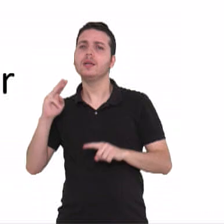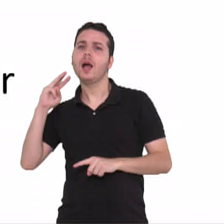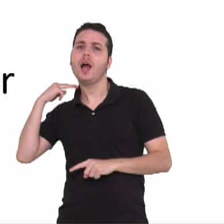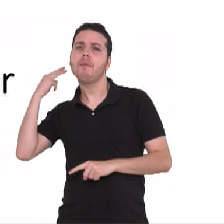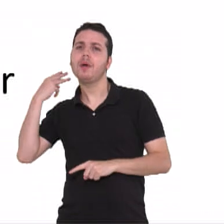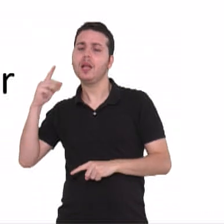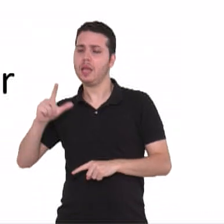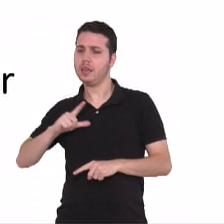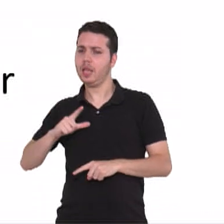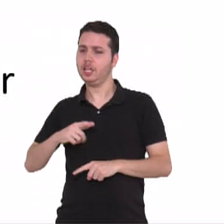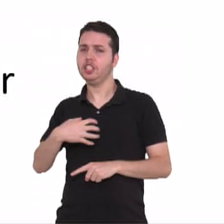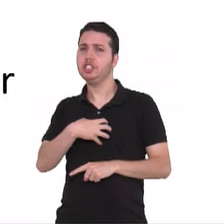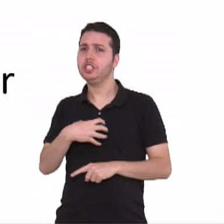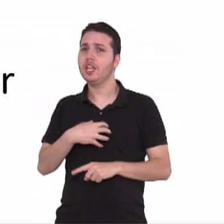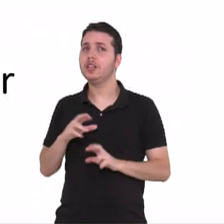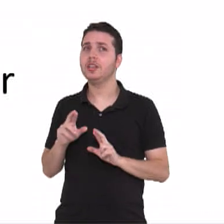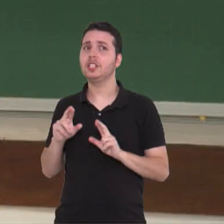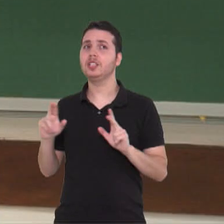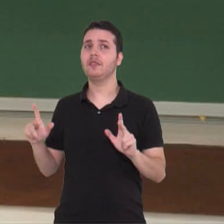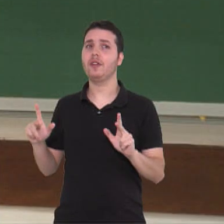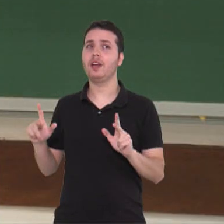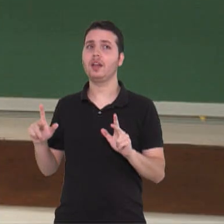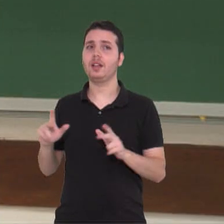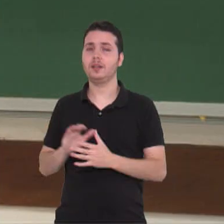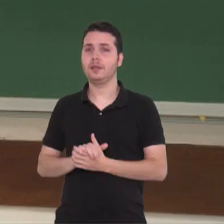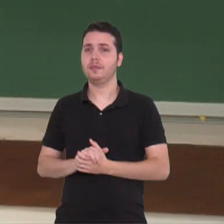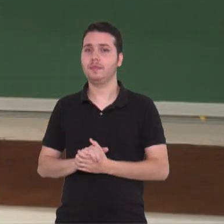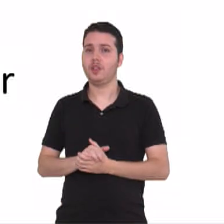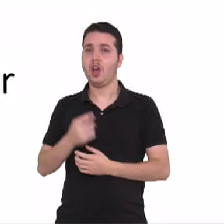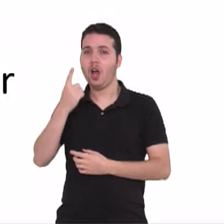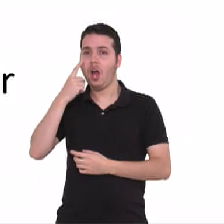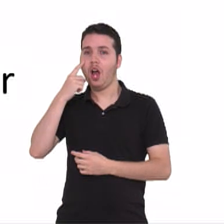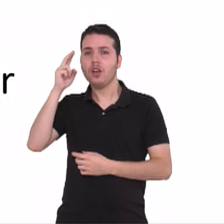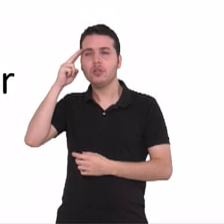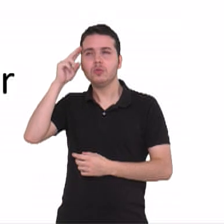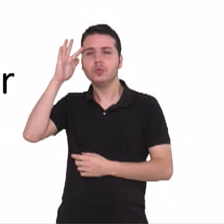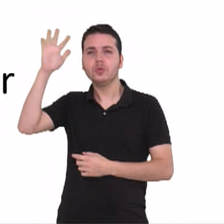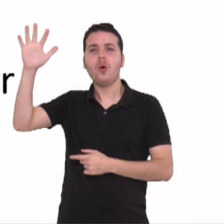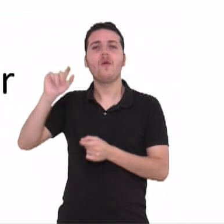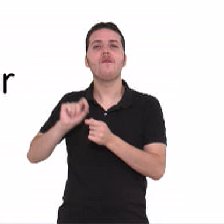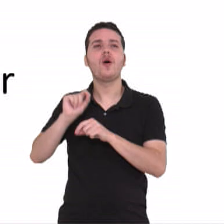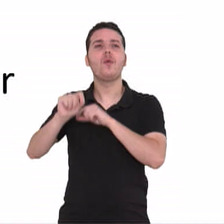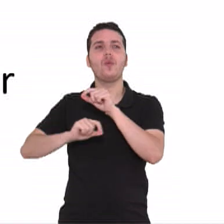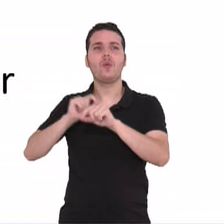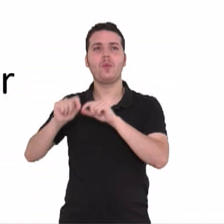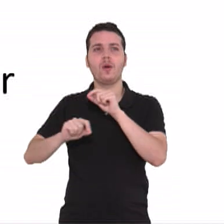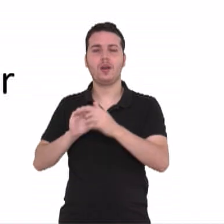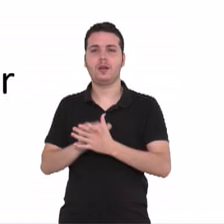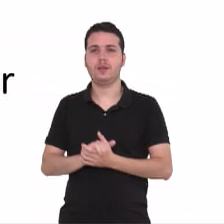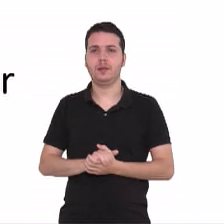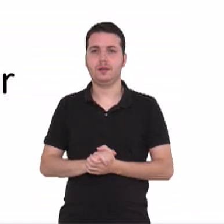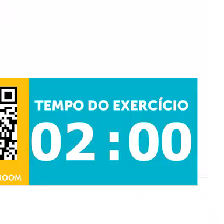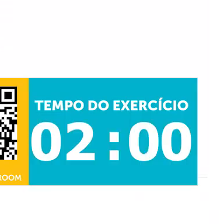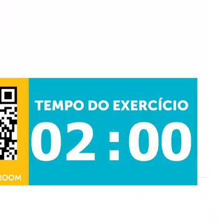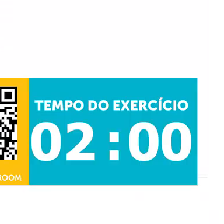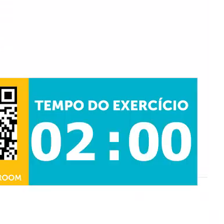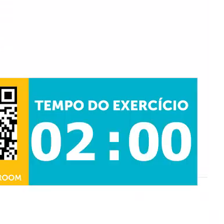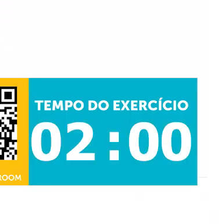próprio de contar carneirinhos. O que que ela faz no sonho? Mais um tempinho para vocês responderem.